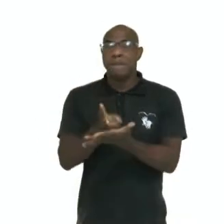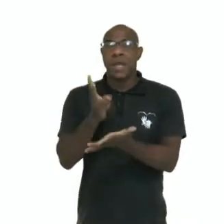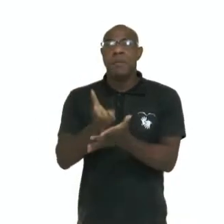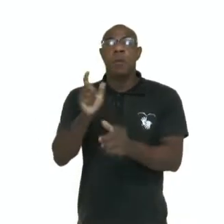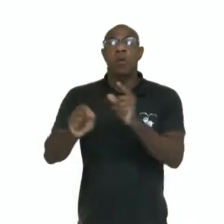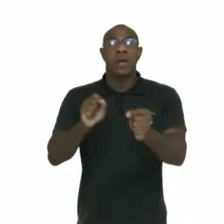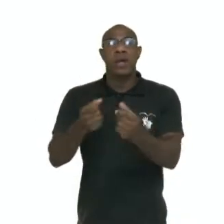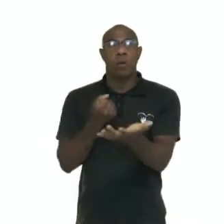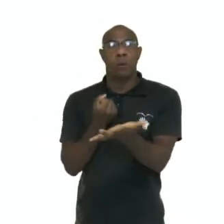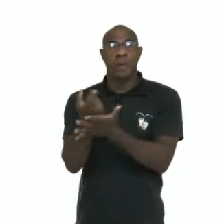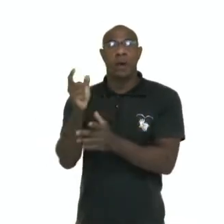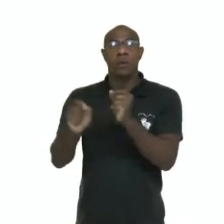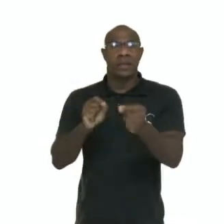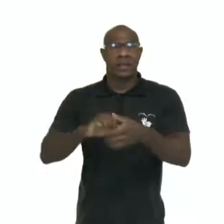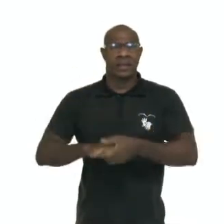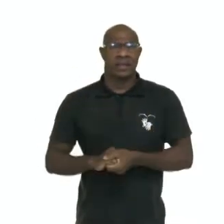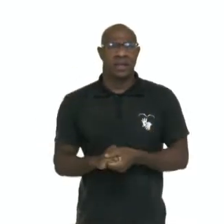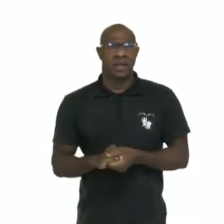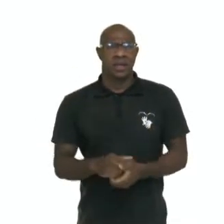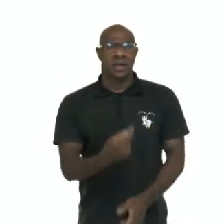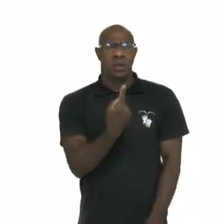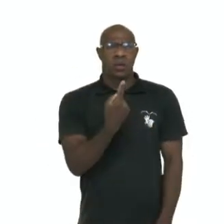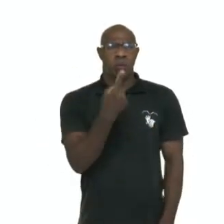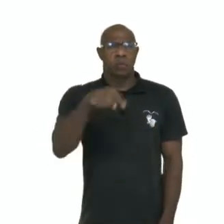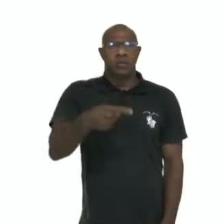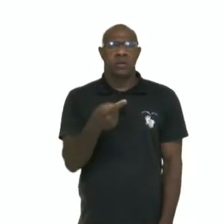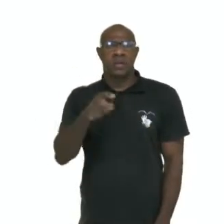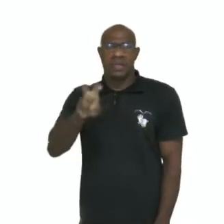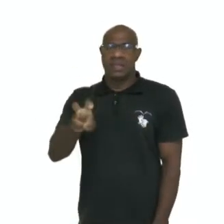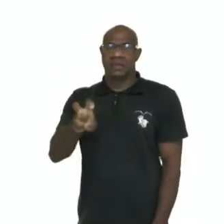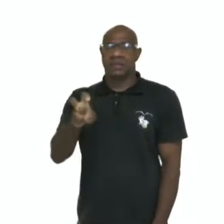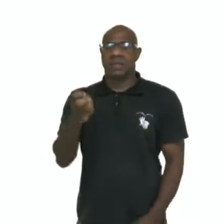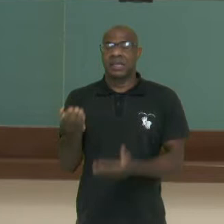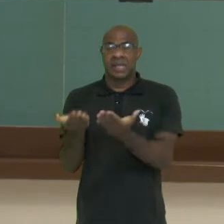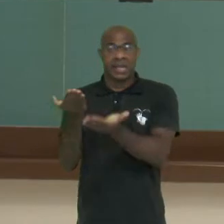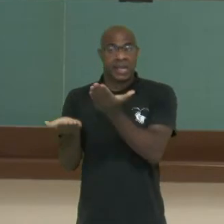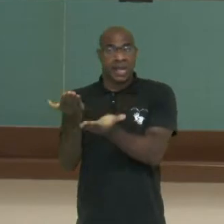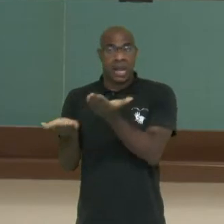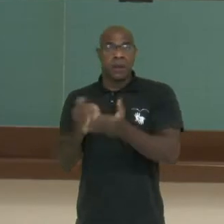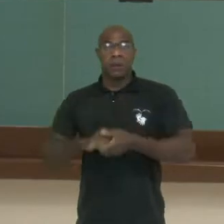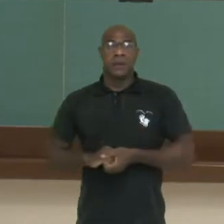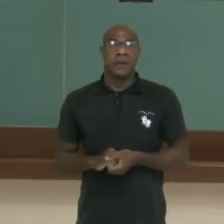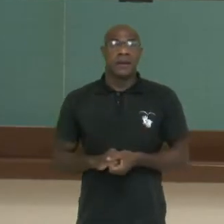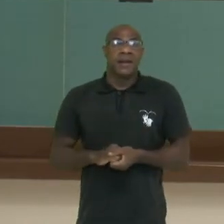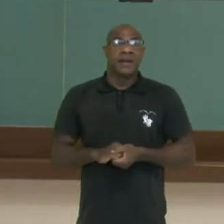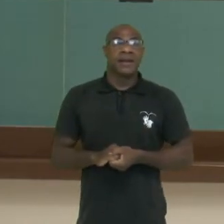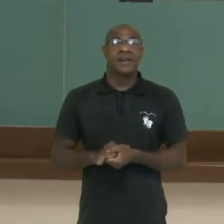que comprarmos, olha só, 1,5 kg, tá?